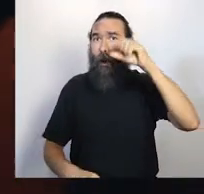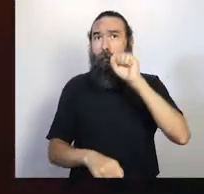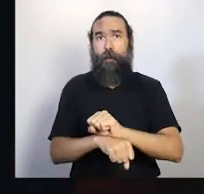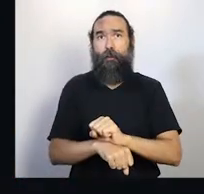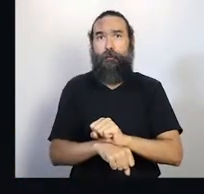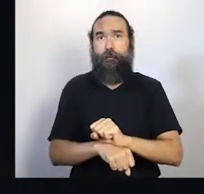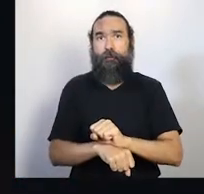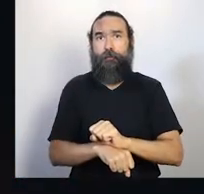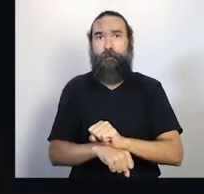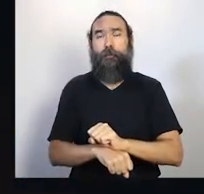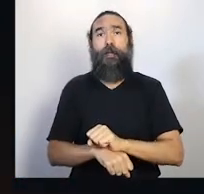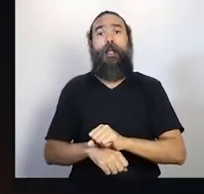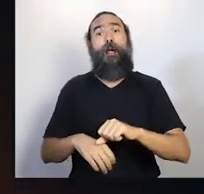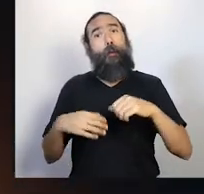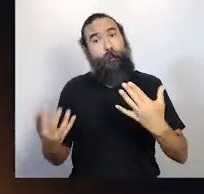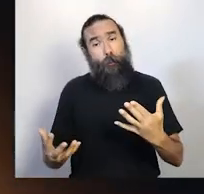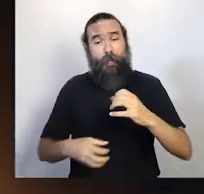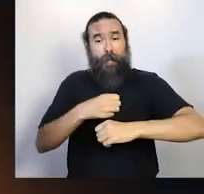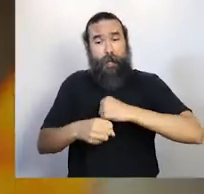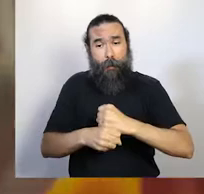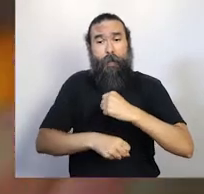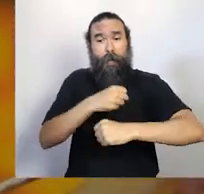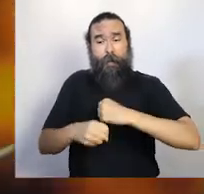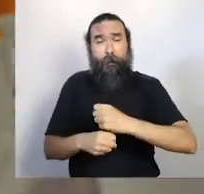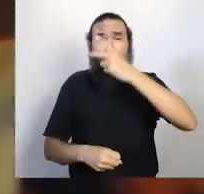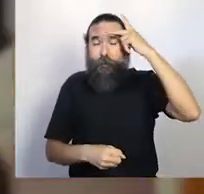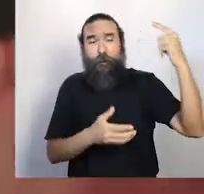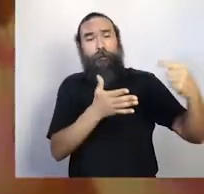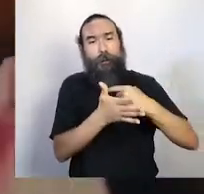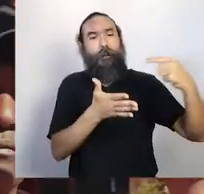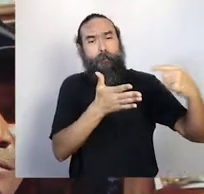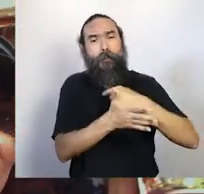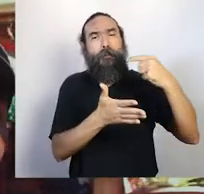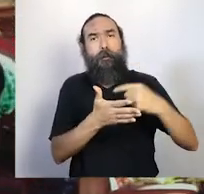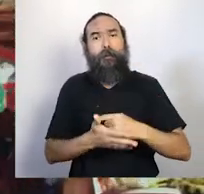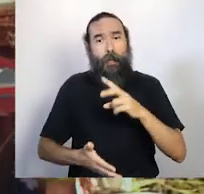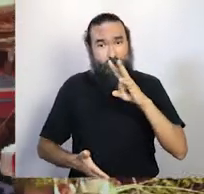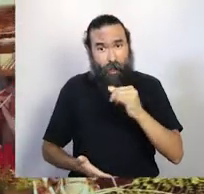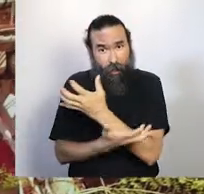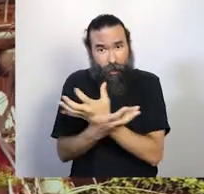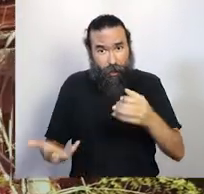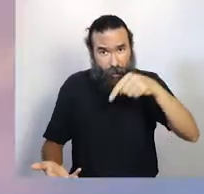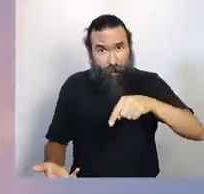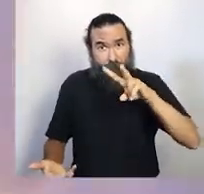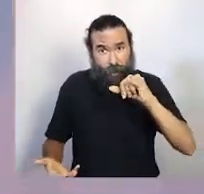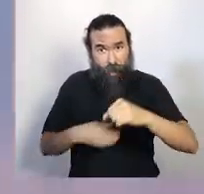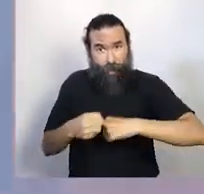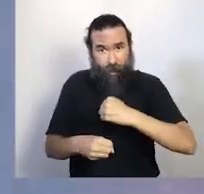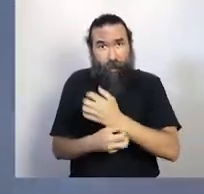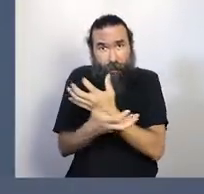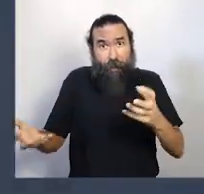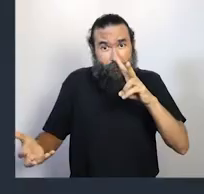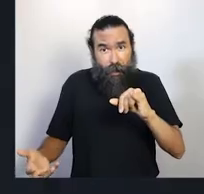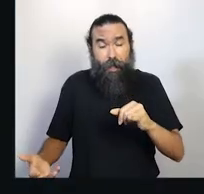tocar. Por conta disso, faz uns anos, o povo fica até cansado de perguntar pra mim. E aí, você vai acontecer esse ano? Vai ter